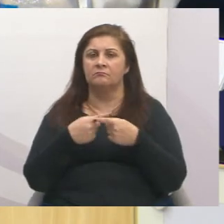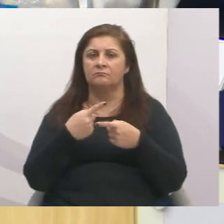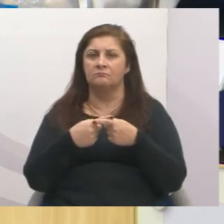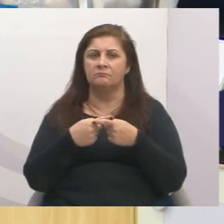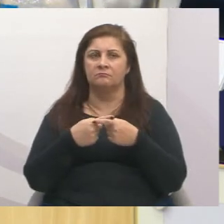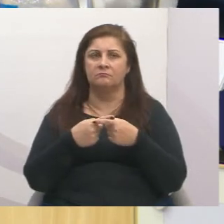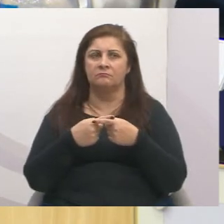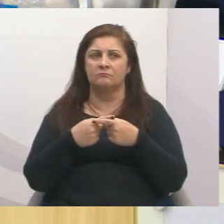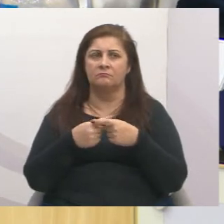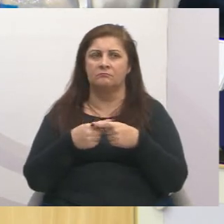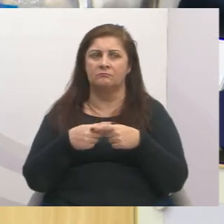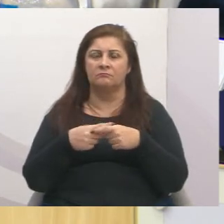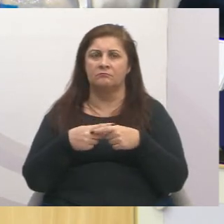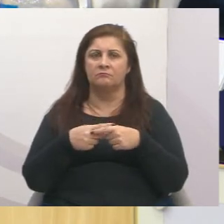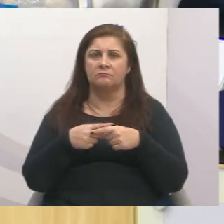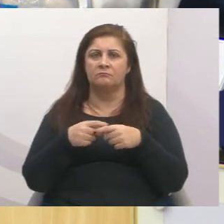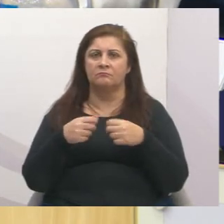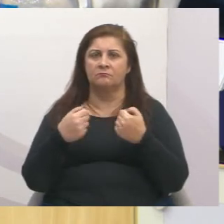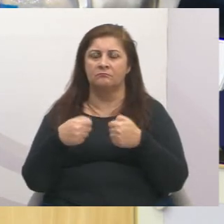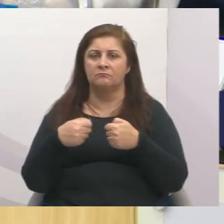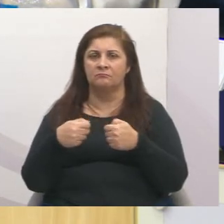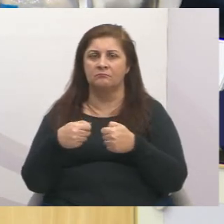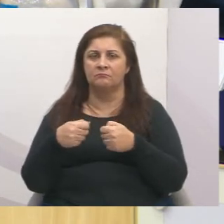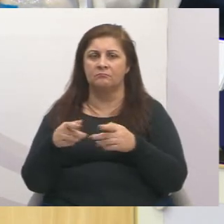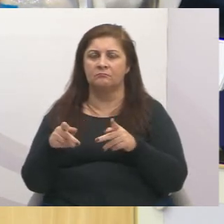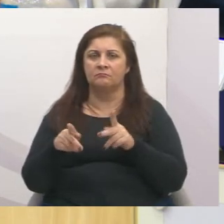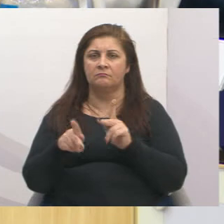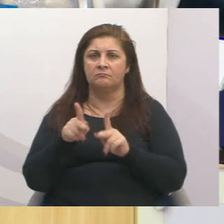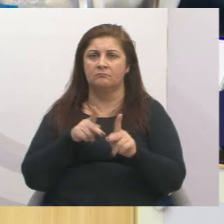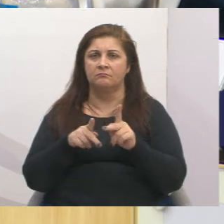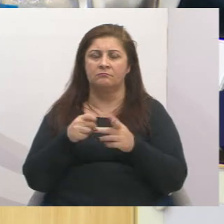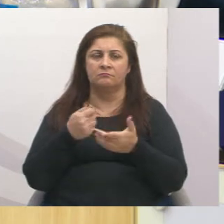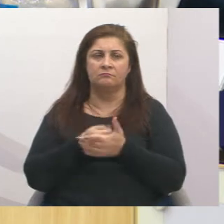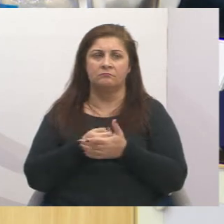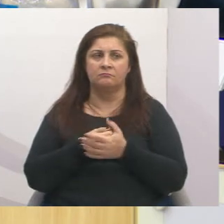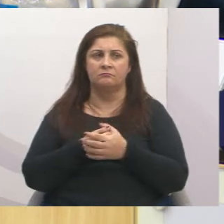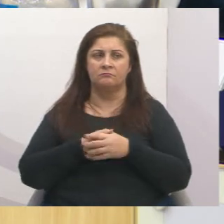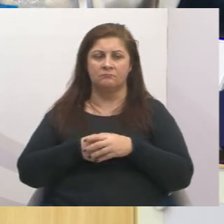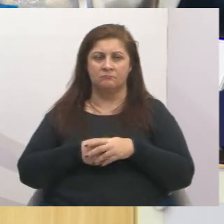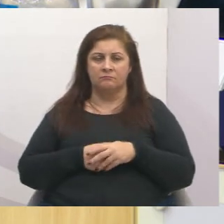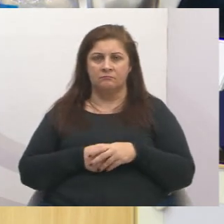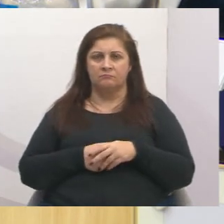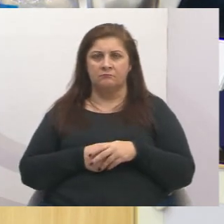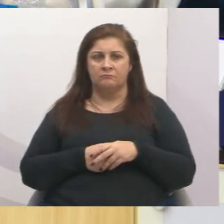sempre sobre o colo do trabalhador, sobre o colo do servidor.